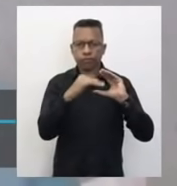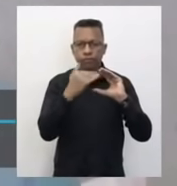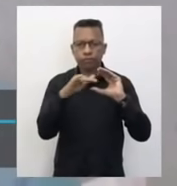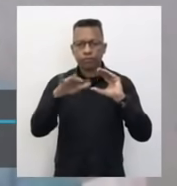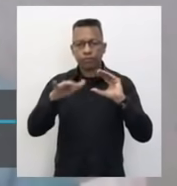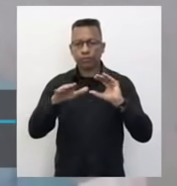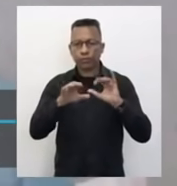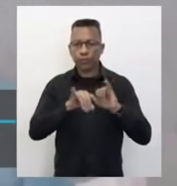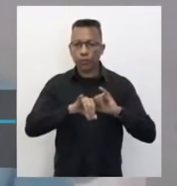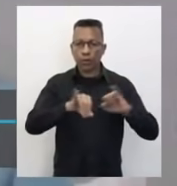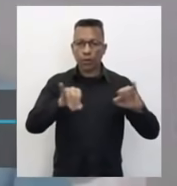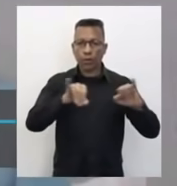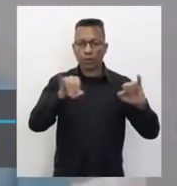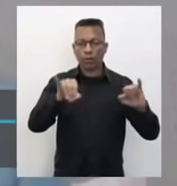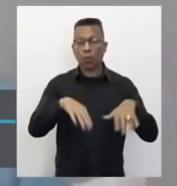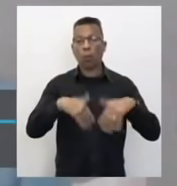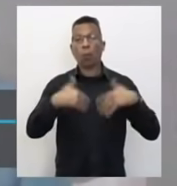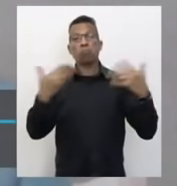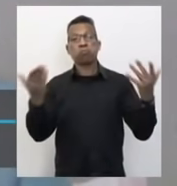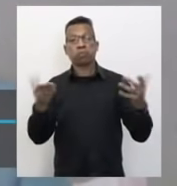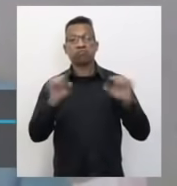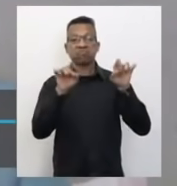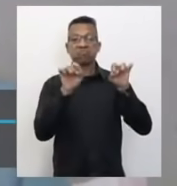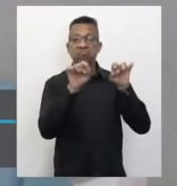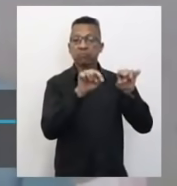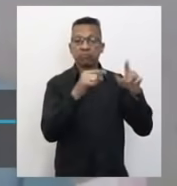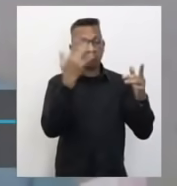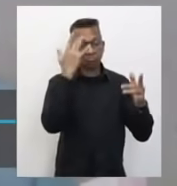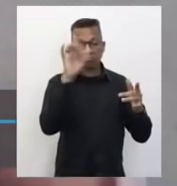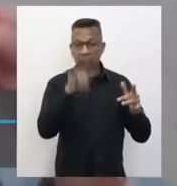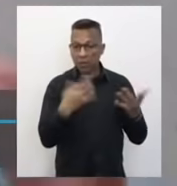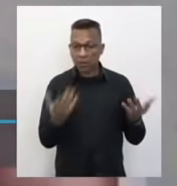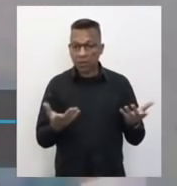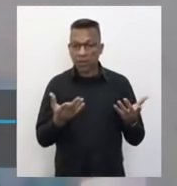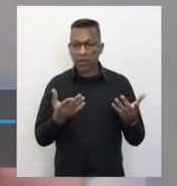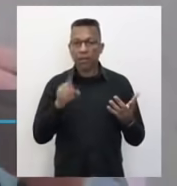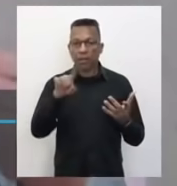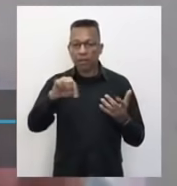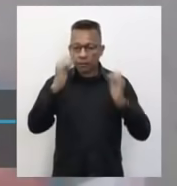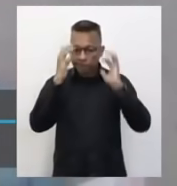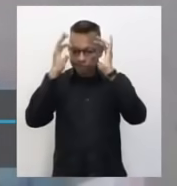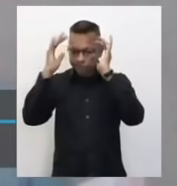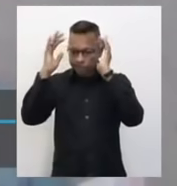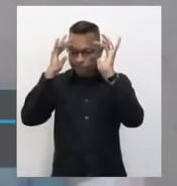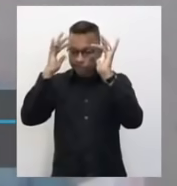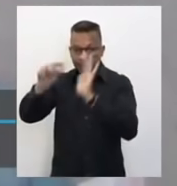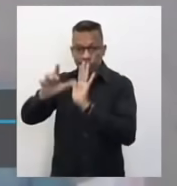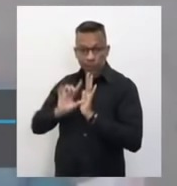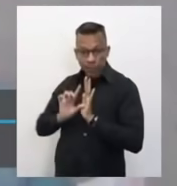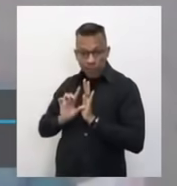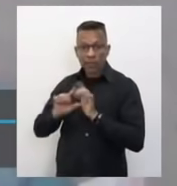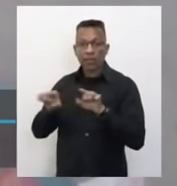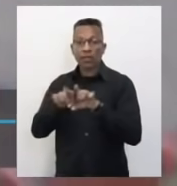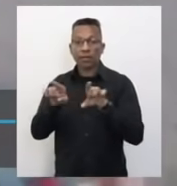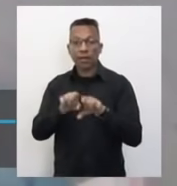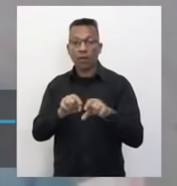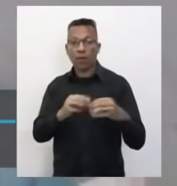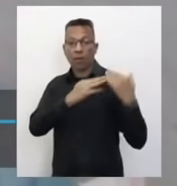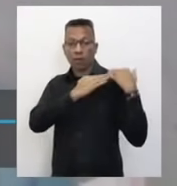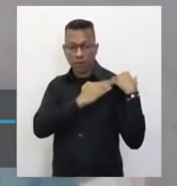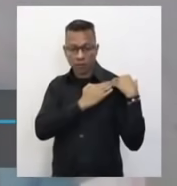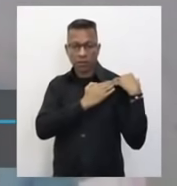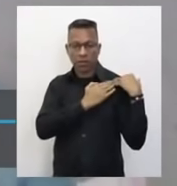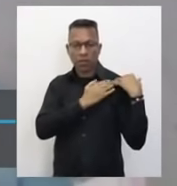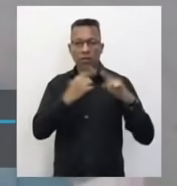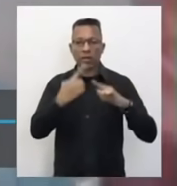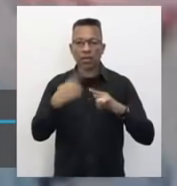né, vamos descobrir qual é a mensagem que ela quis trazer ali, ela tem que ser bem pensada e pensada com responsabilidade, porque senão ela